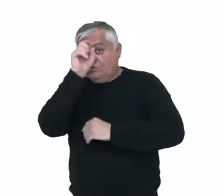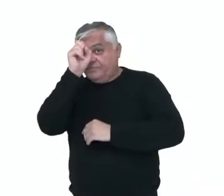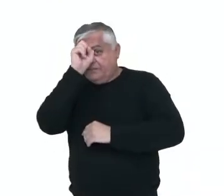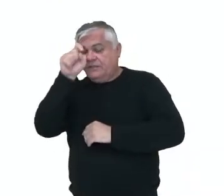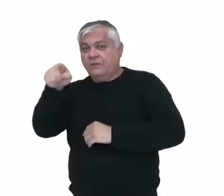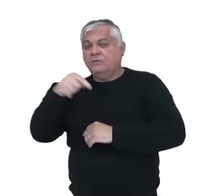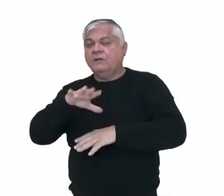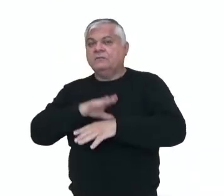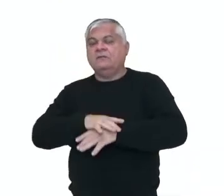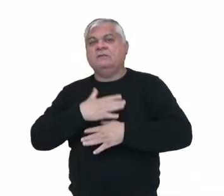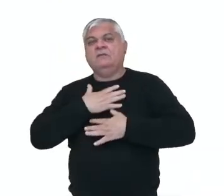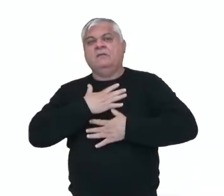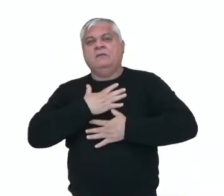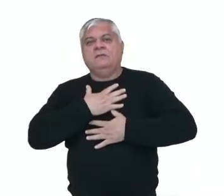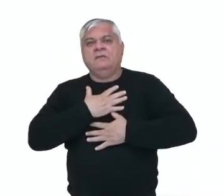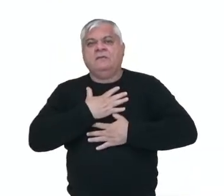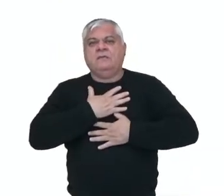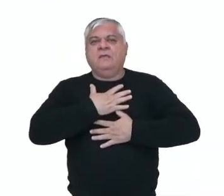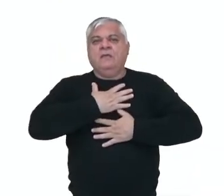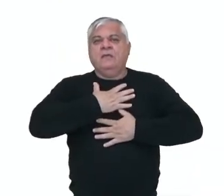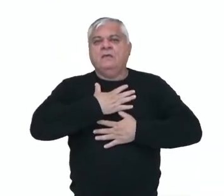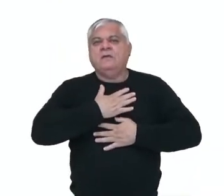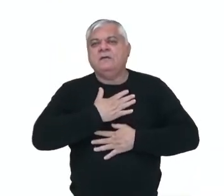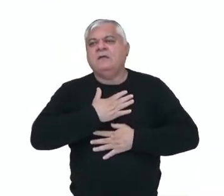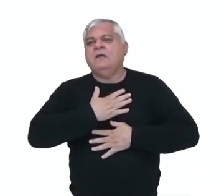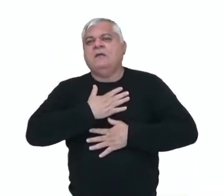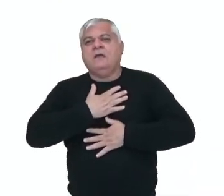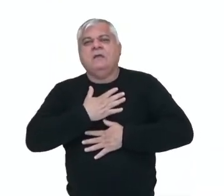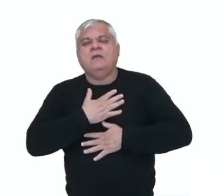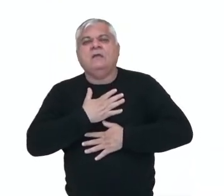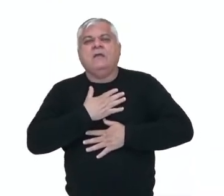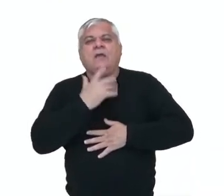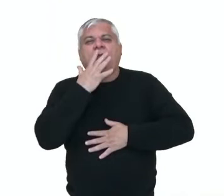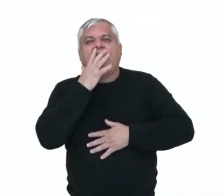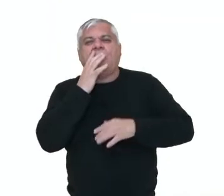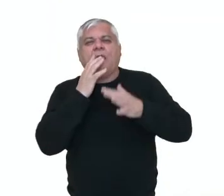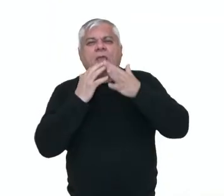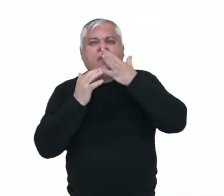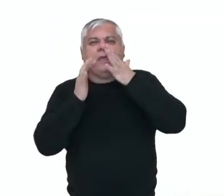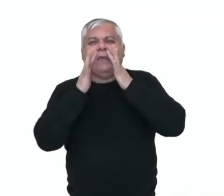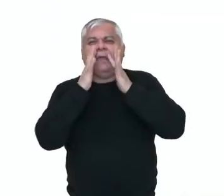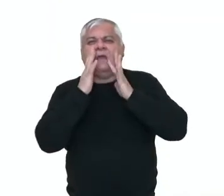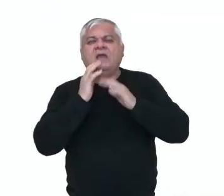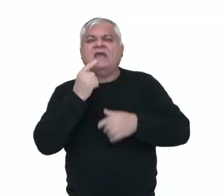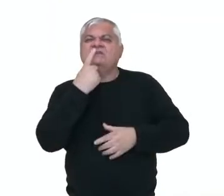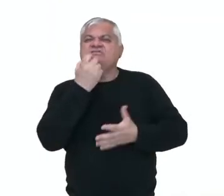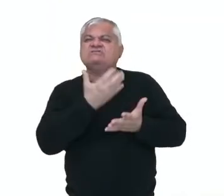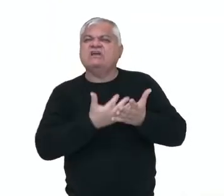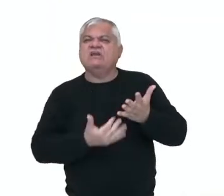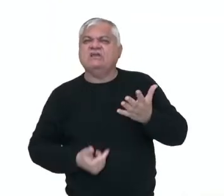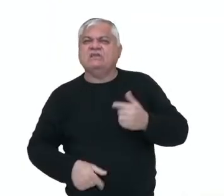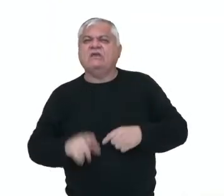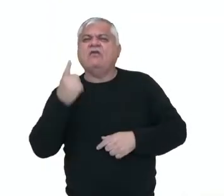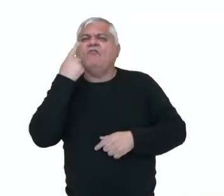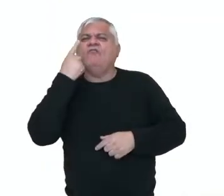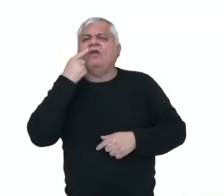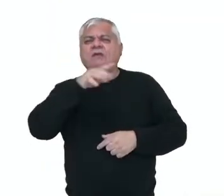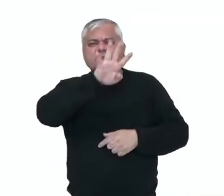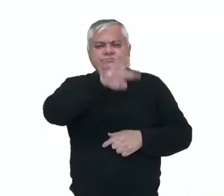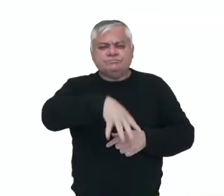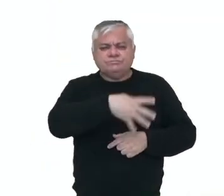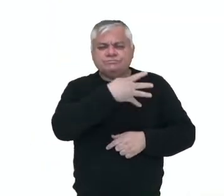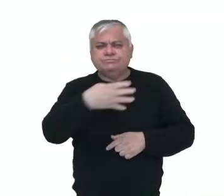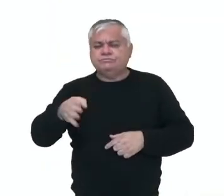sintomas: cansaço, dificuldade em respirar e sangramento nasal. Observe a tabela e tente descobrir qual o motivo dos sintomas